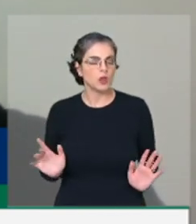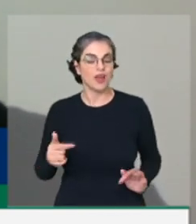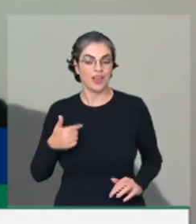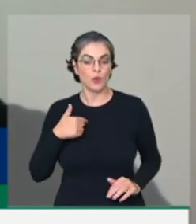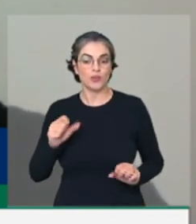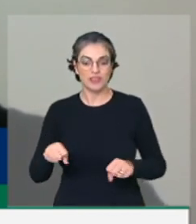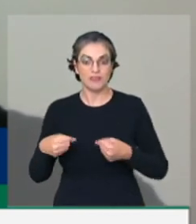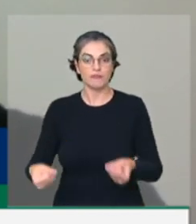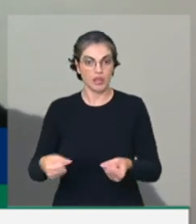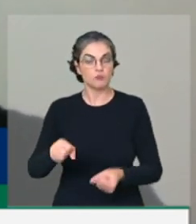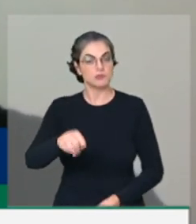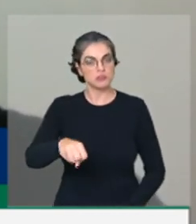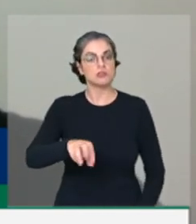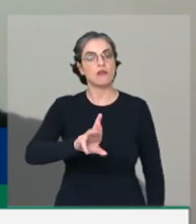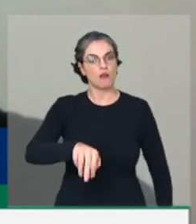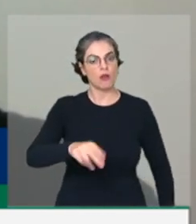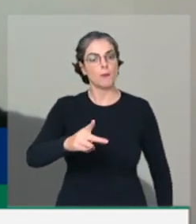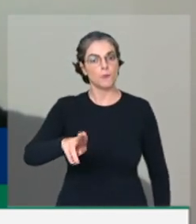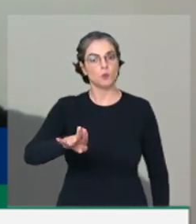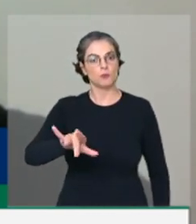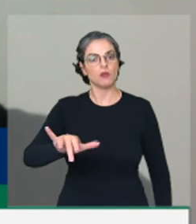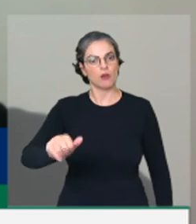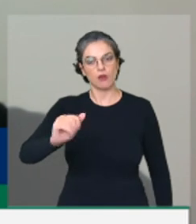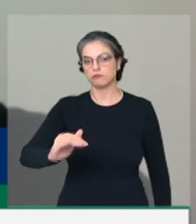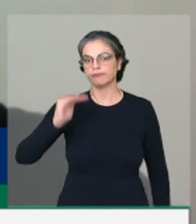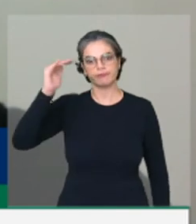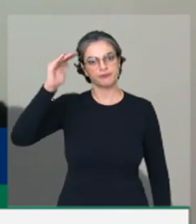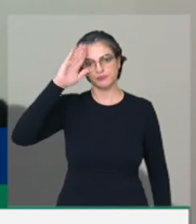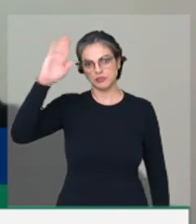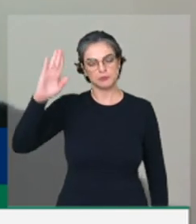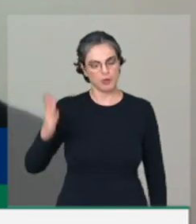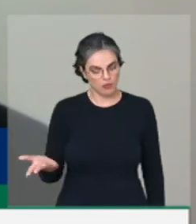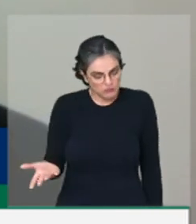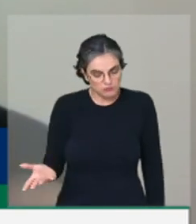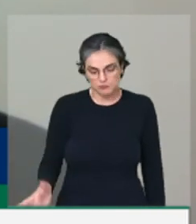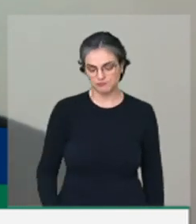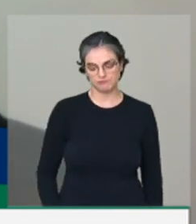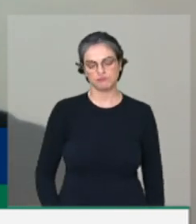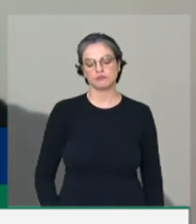a República, acima de tudo. E, presidente,